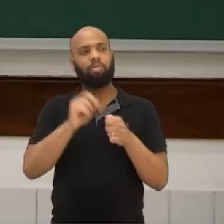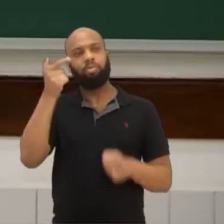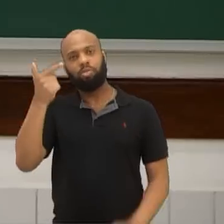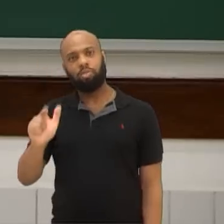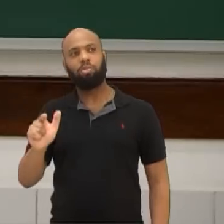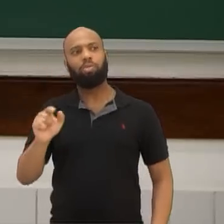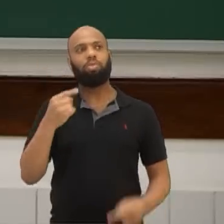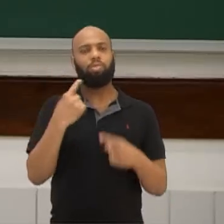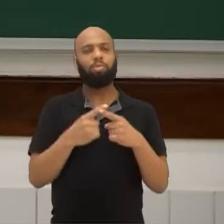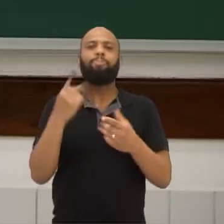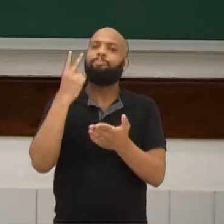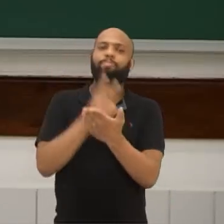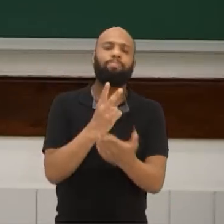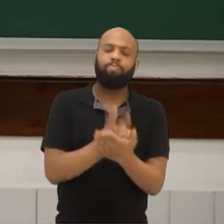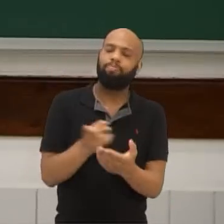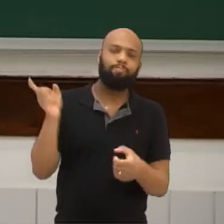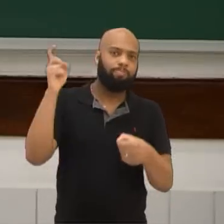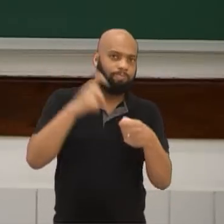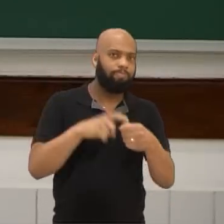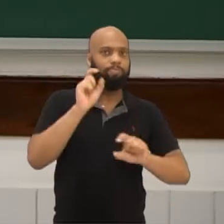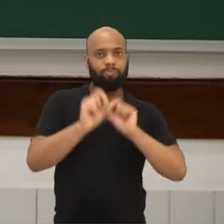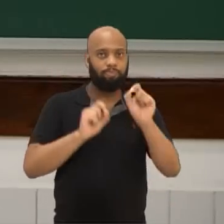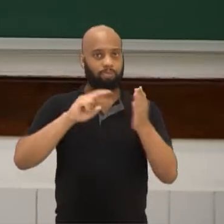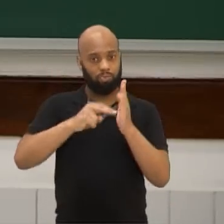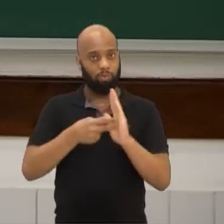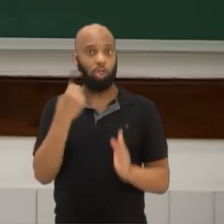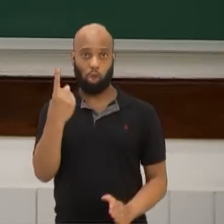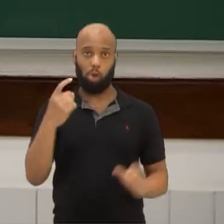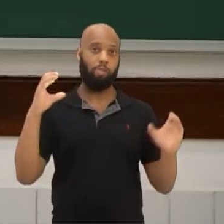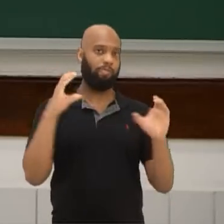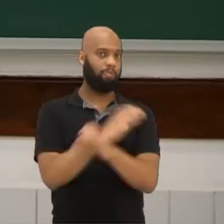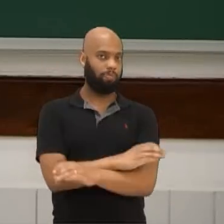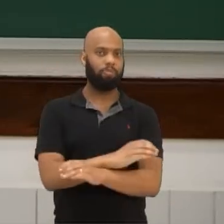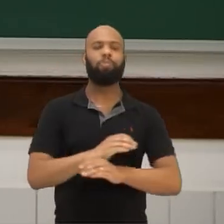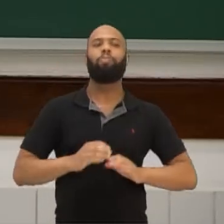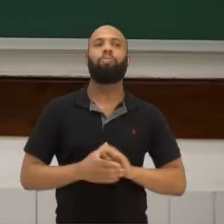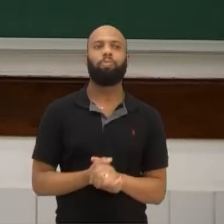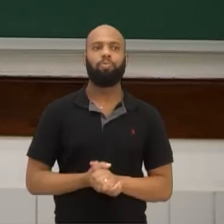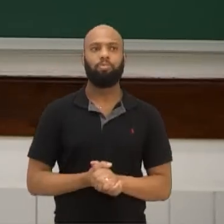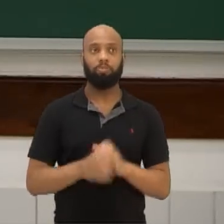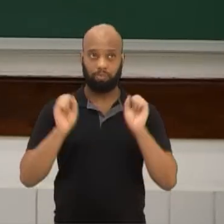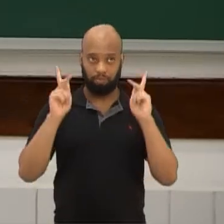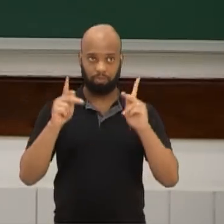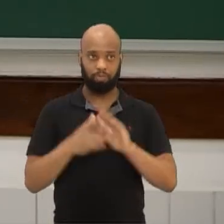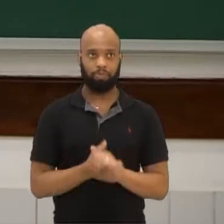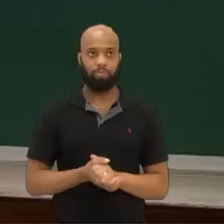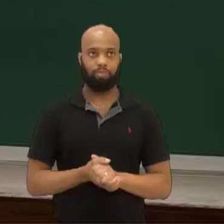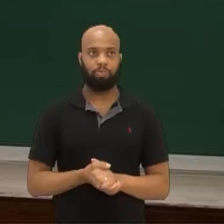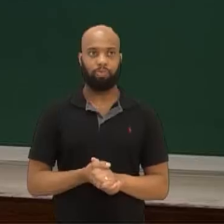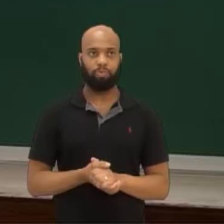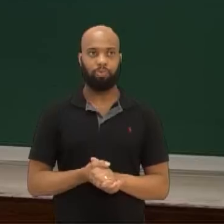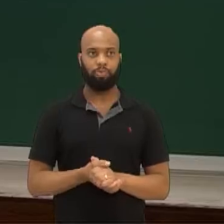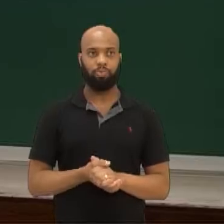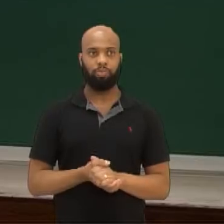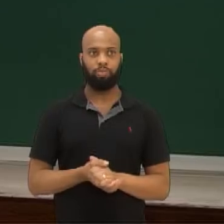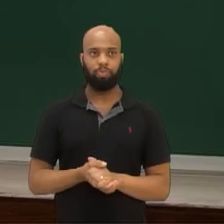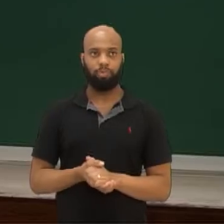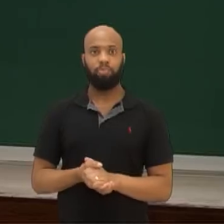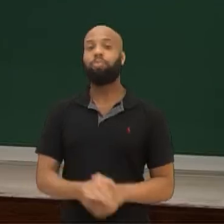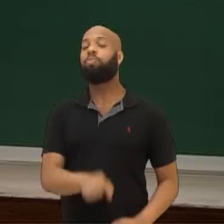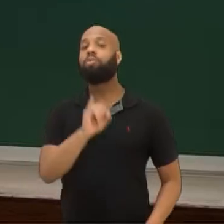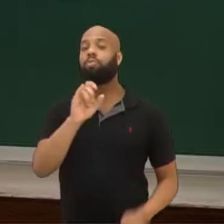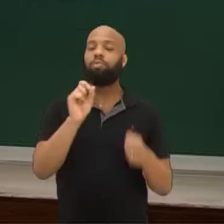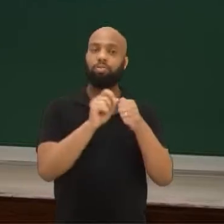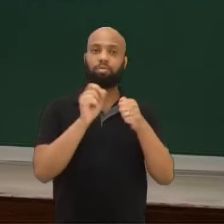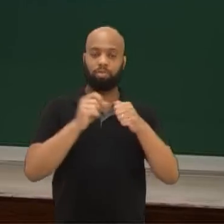pouco, eu vou voltar para o mesmo ponto. Ou seja, uma volta completa, ok? E o que acontece